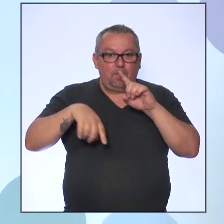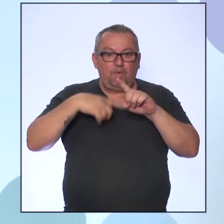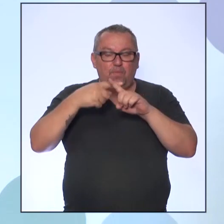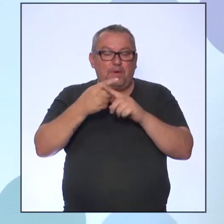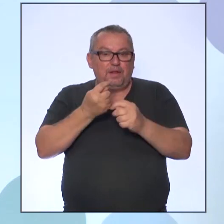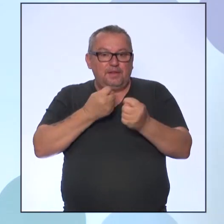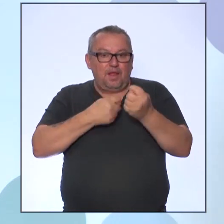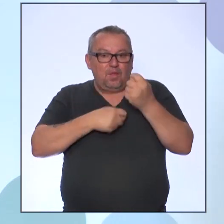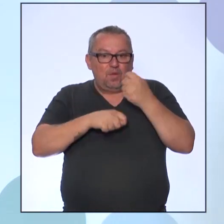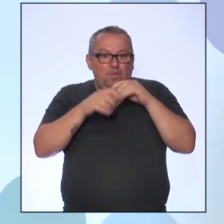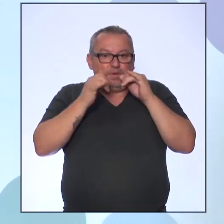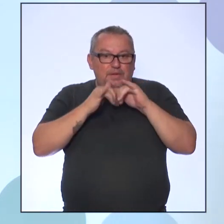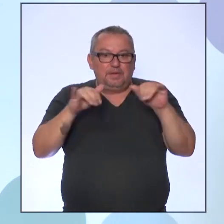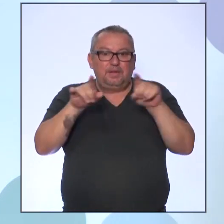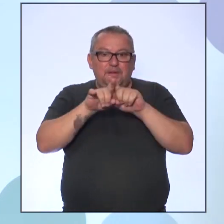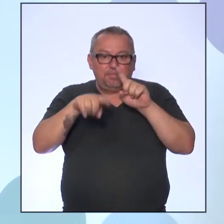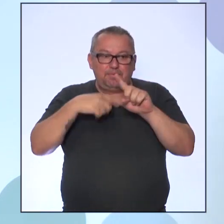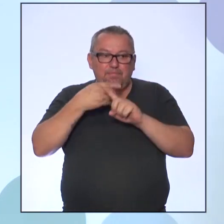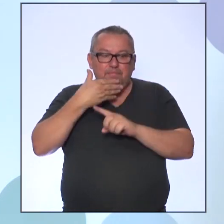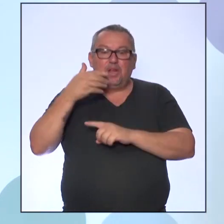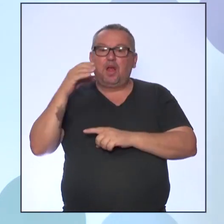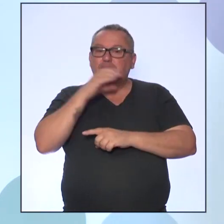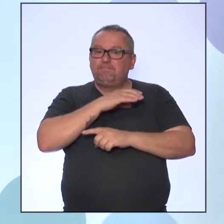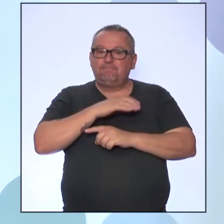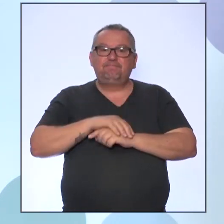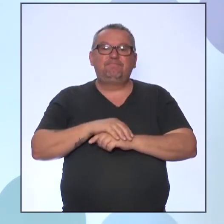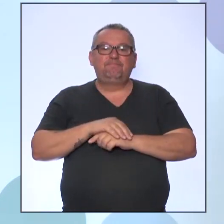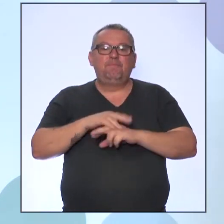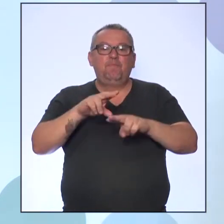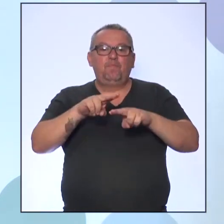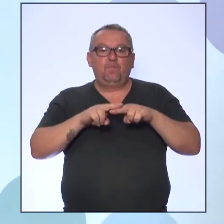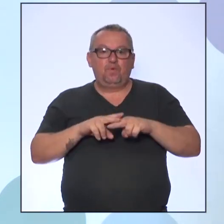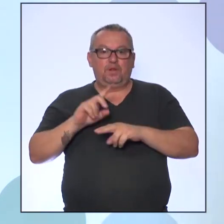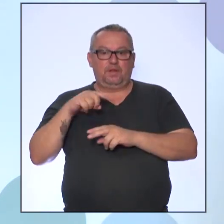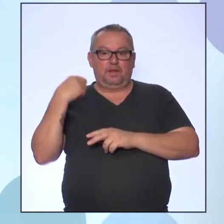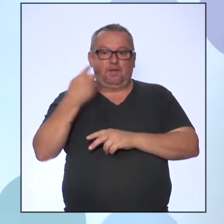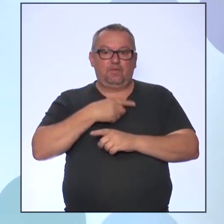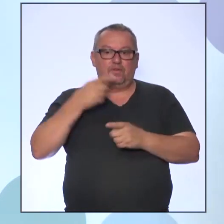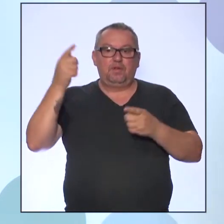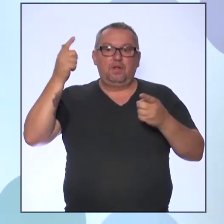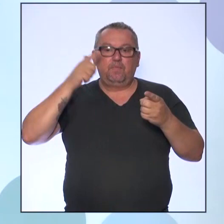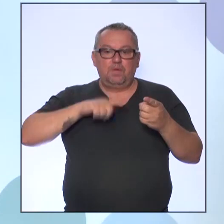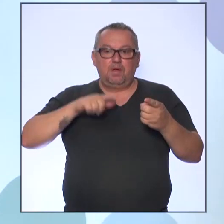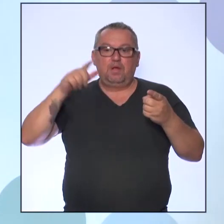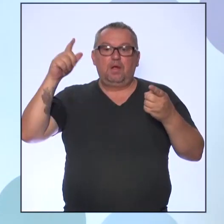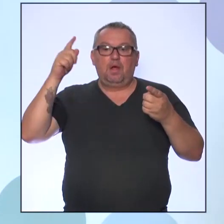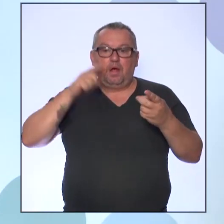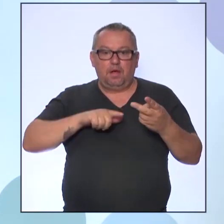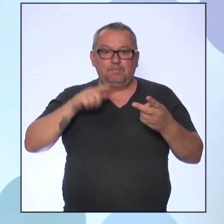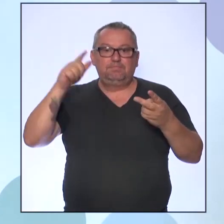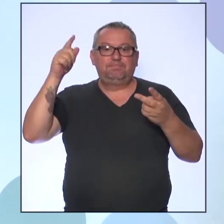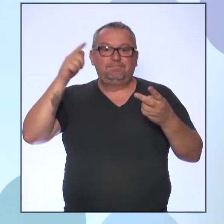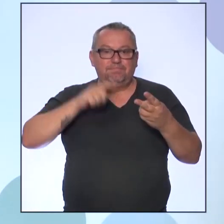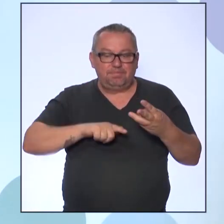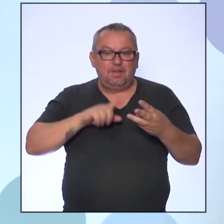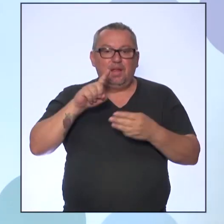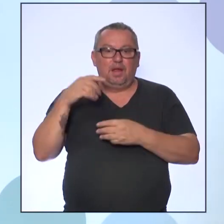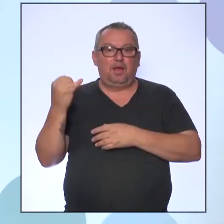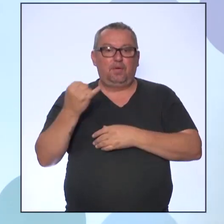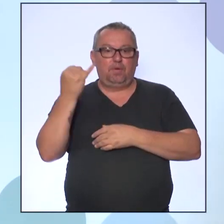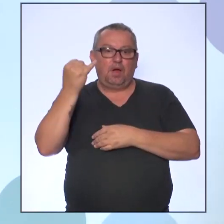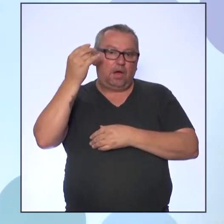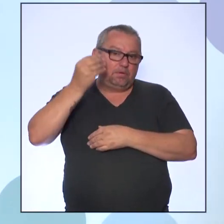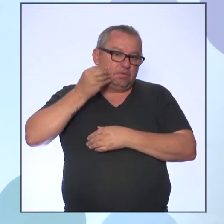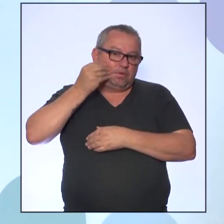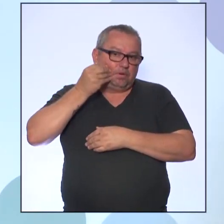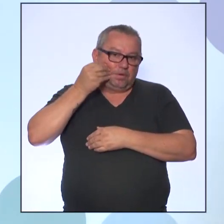economia de energia e maior eficiência, né? Por isso que a gente fica repetindo exaustivamente para é importante a experiência